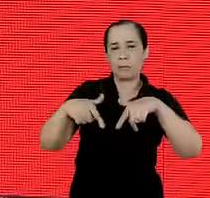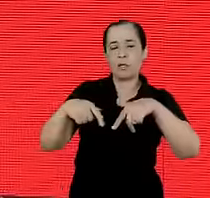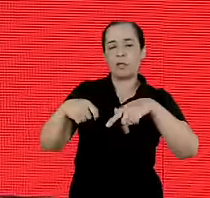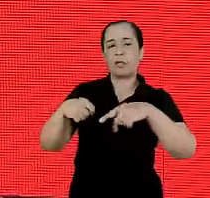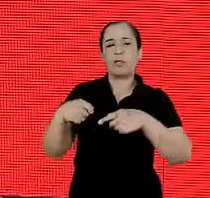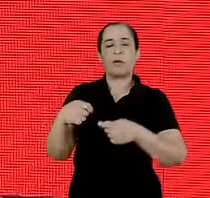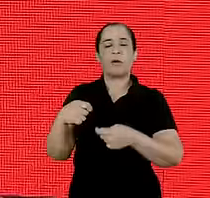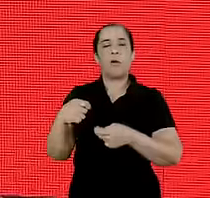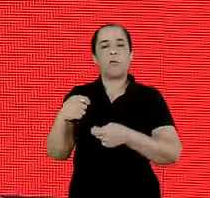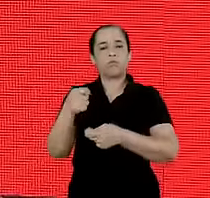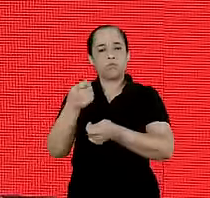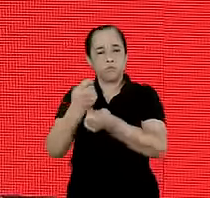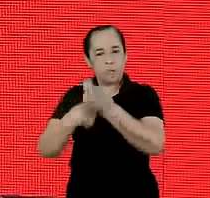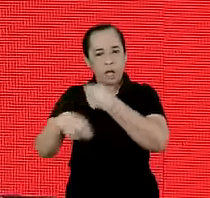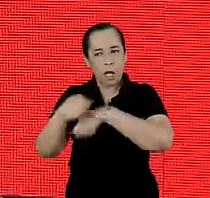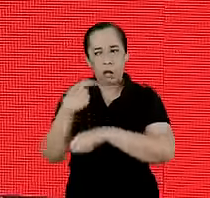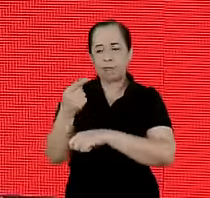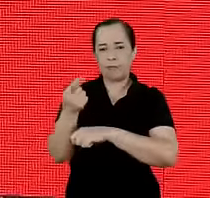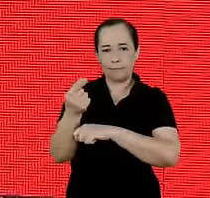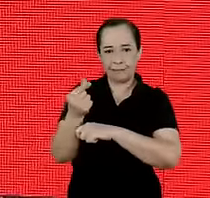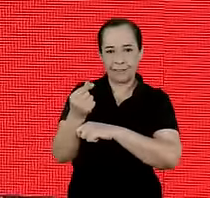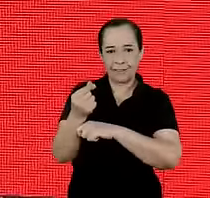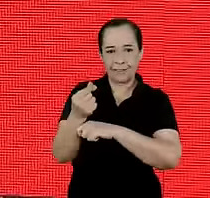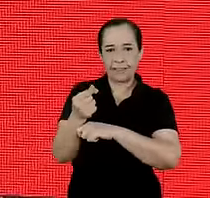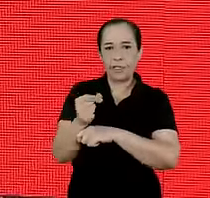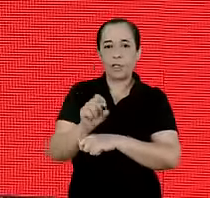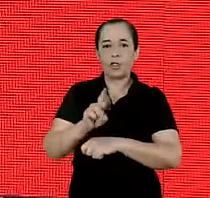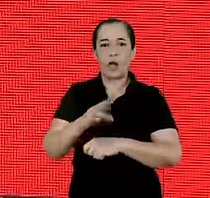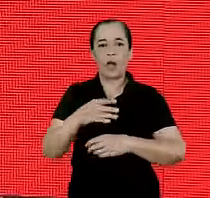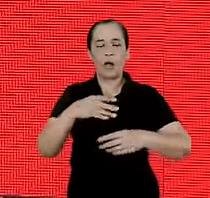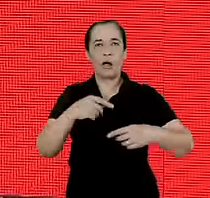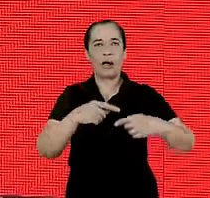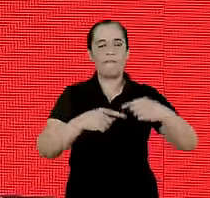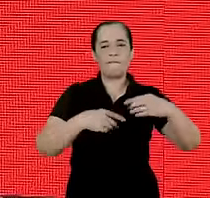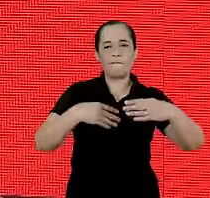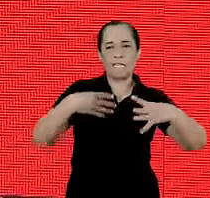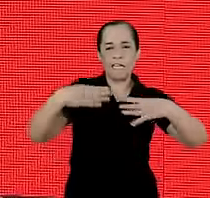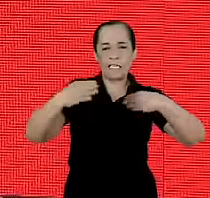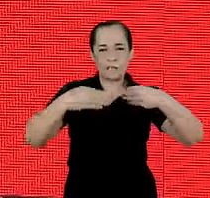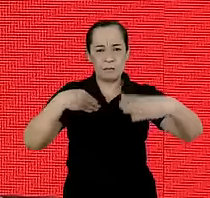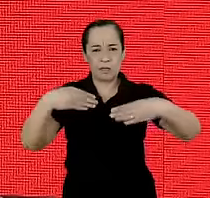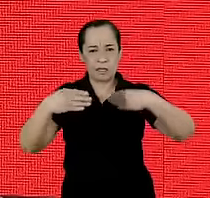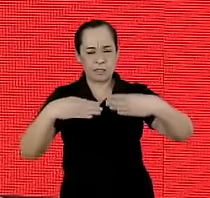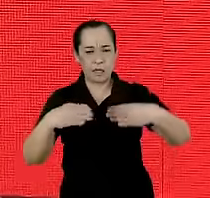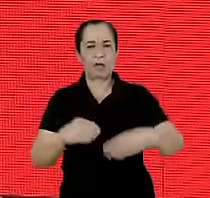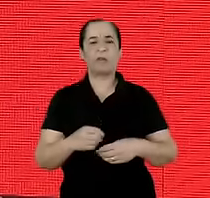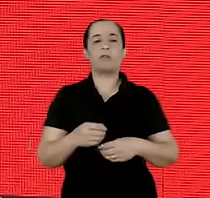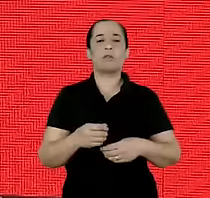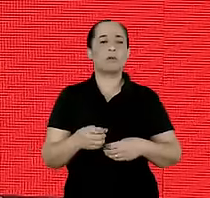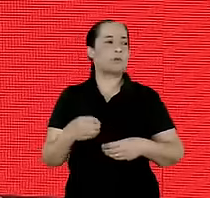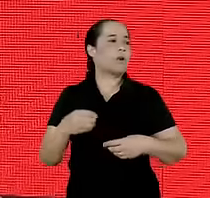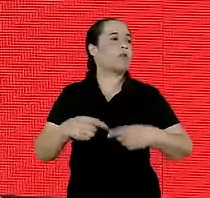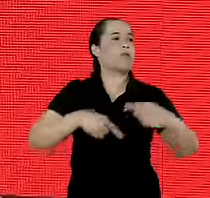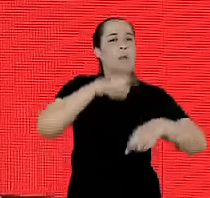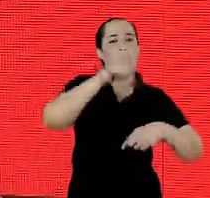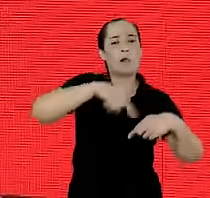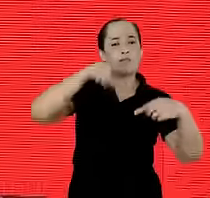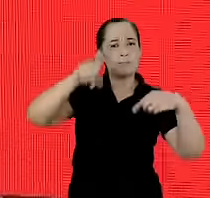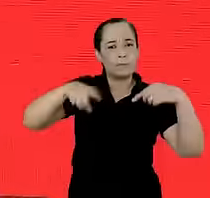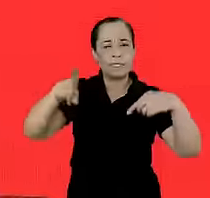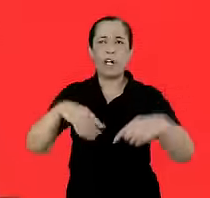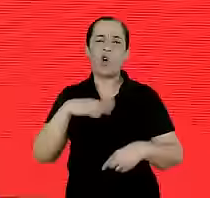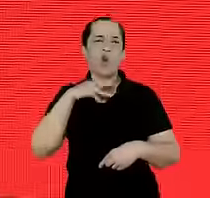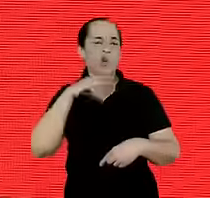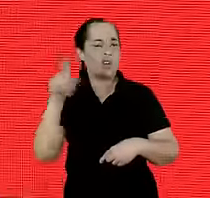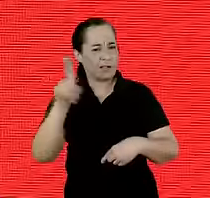vivenciando não só uma volatilidade nos mercados mas uma volatilidade regulatória o que não necessariamente é ruim né